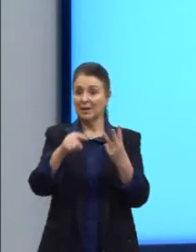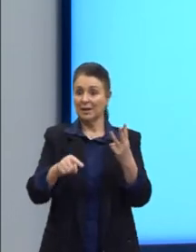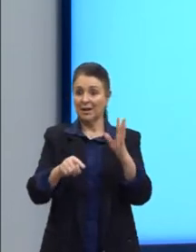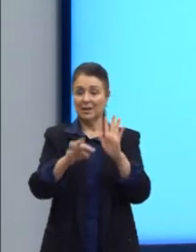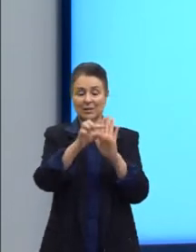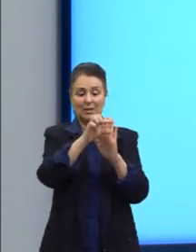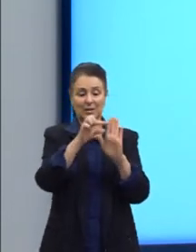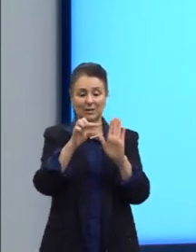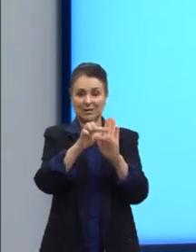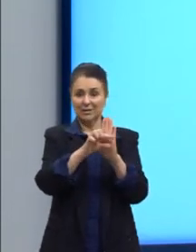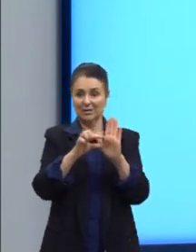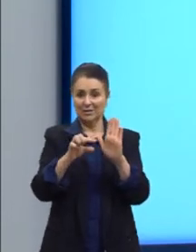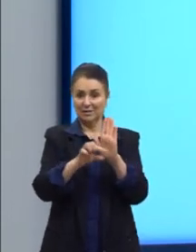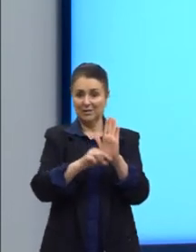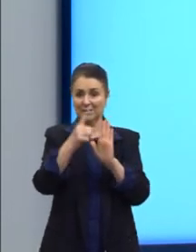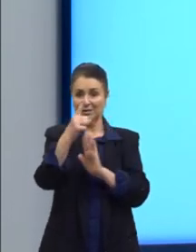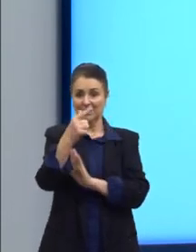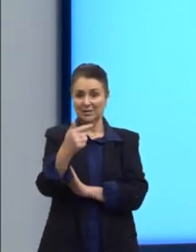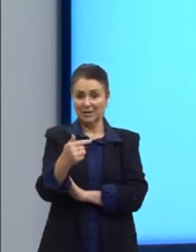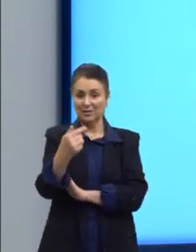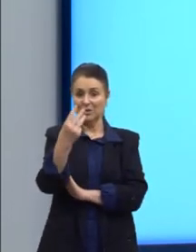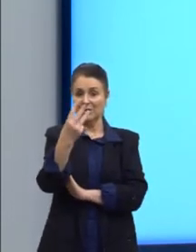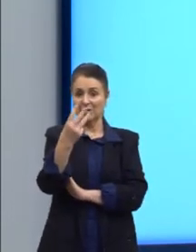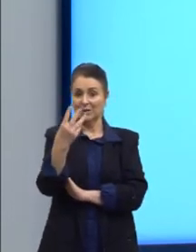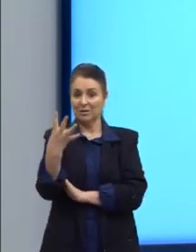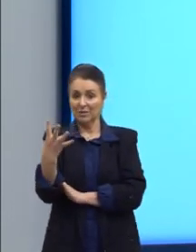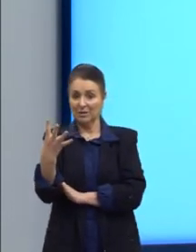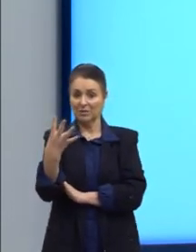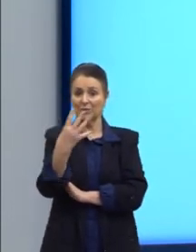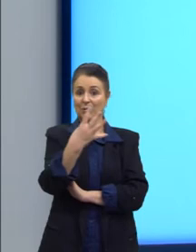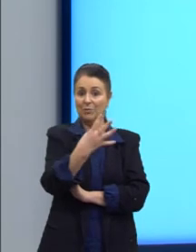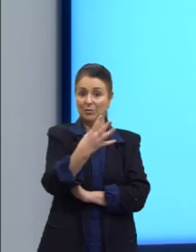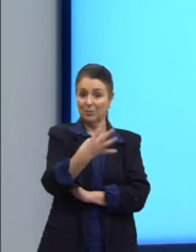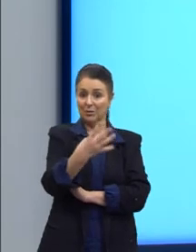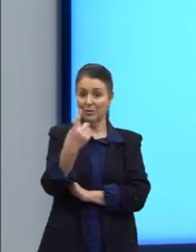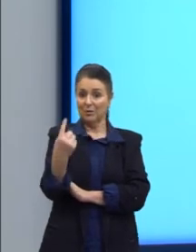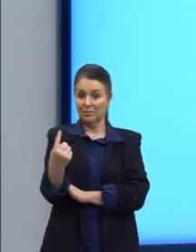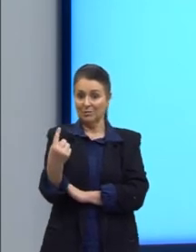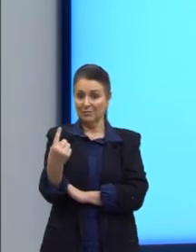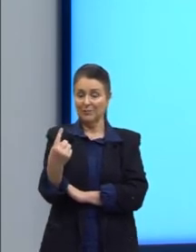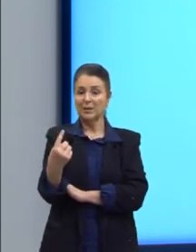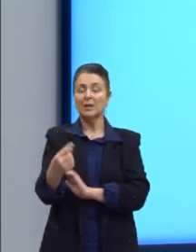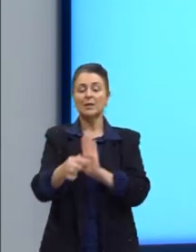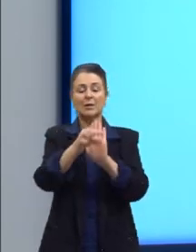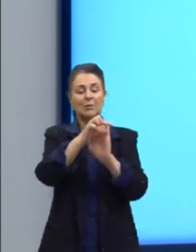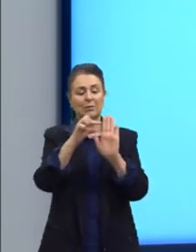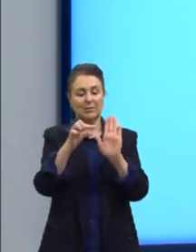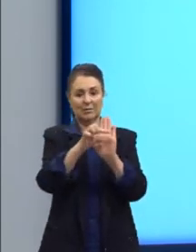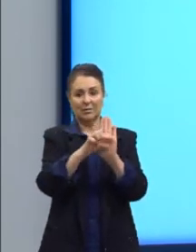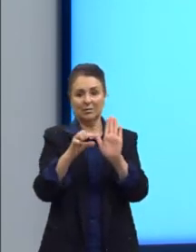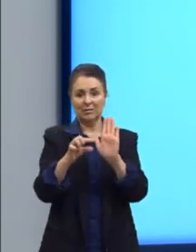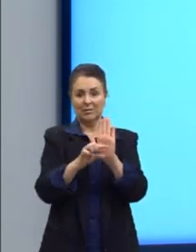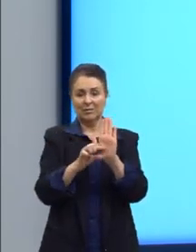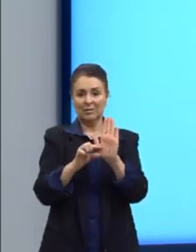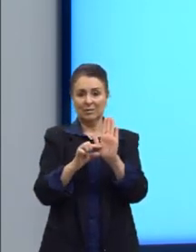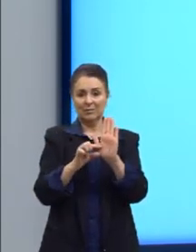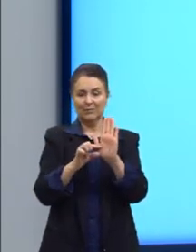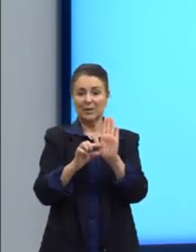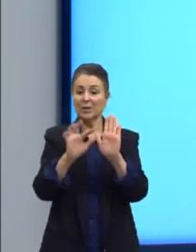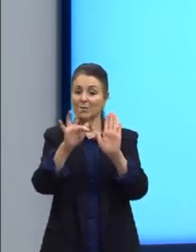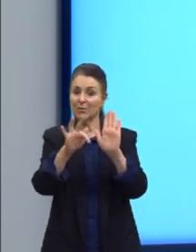isolados o verso 17 verso 34 verso 41 que são os vários aí que vão finalizar